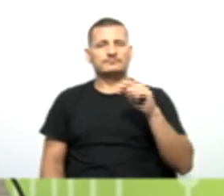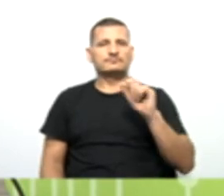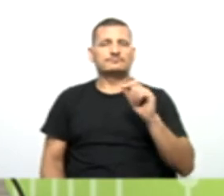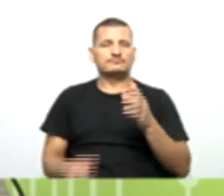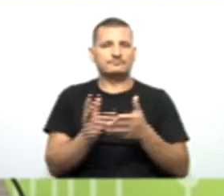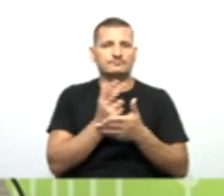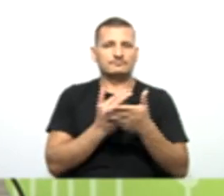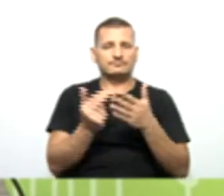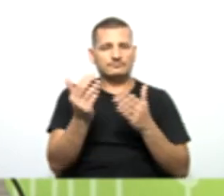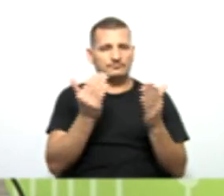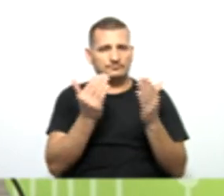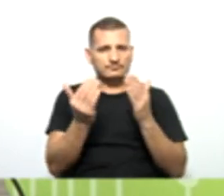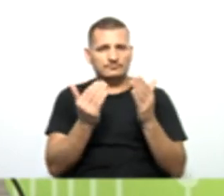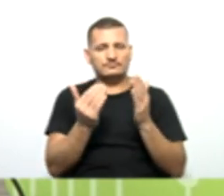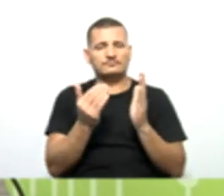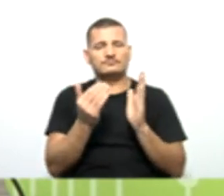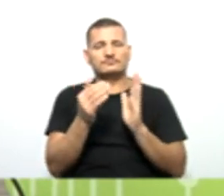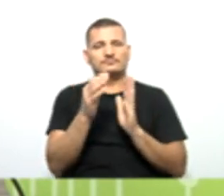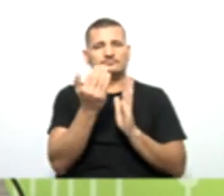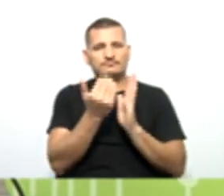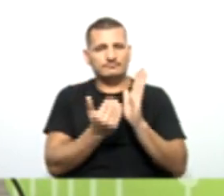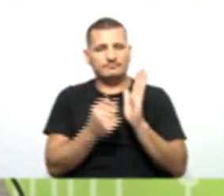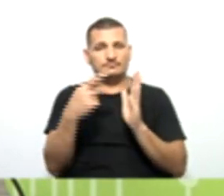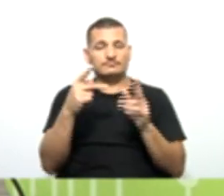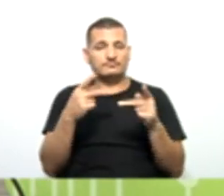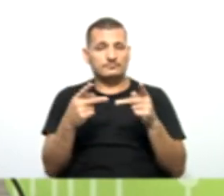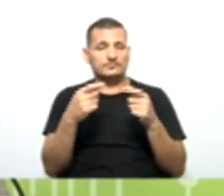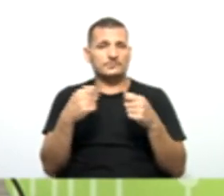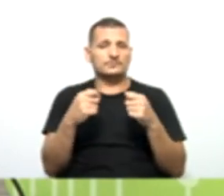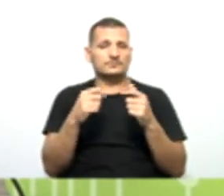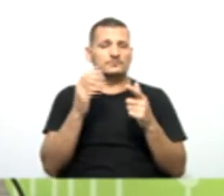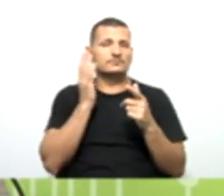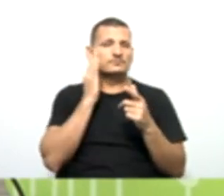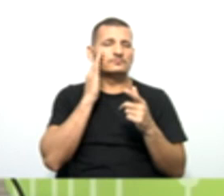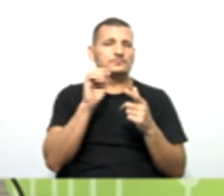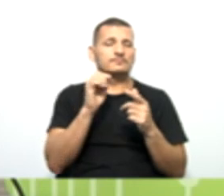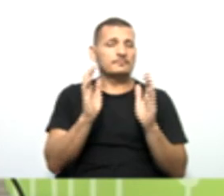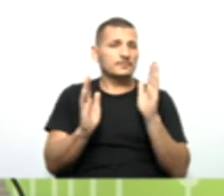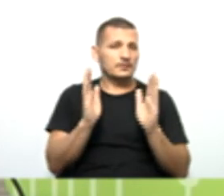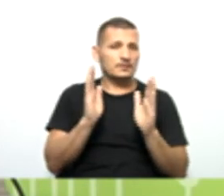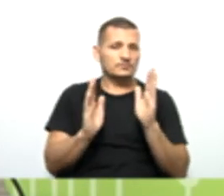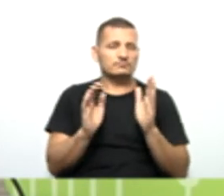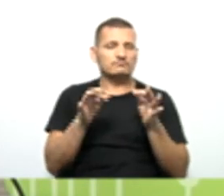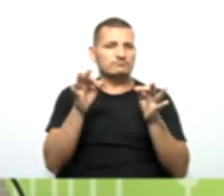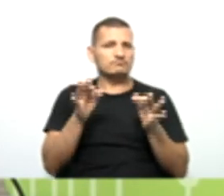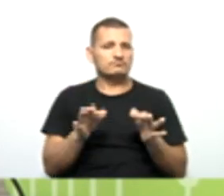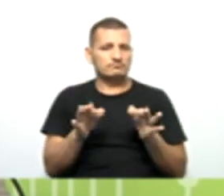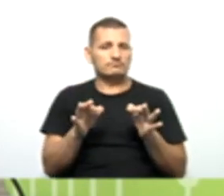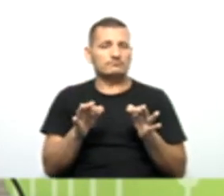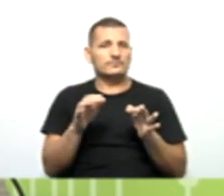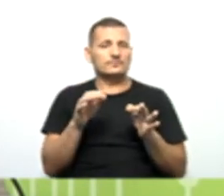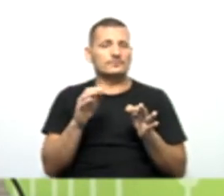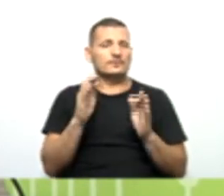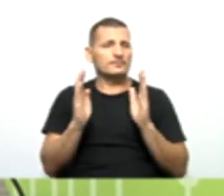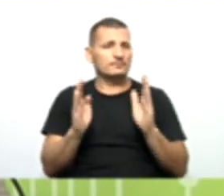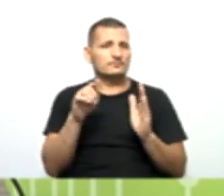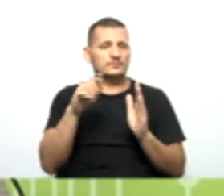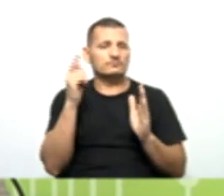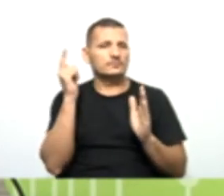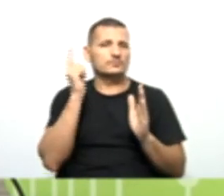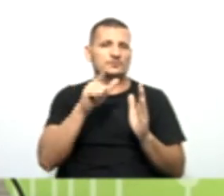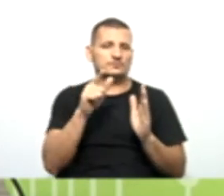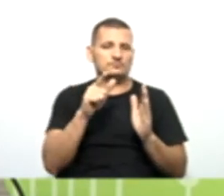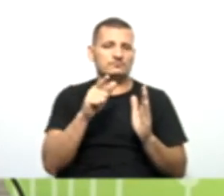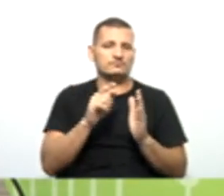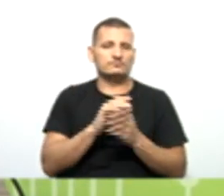o escopo do seu projeto, você tem que definir prazos execuíveis, ou seja, você tem que definir aquilo que realmente você pode cumprir. O professor